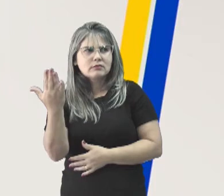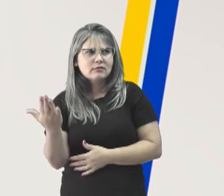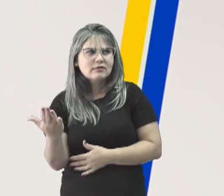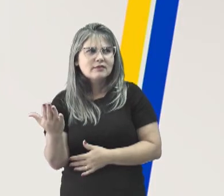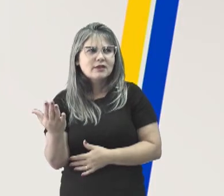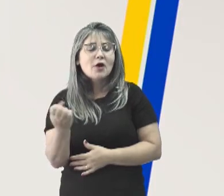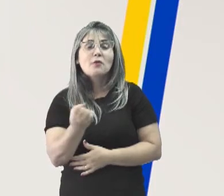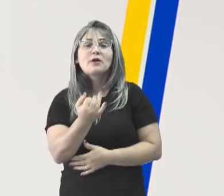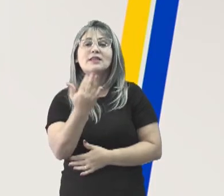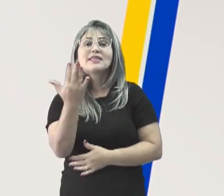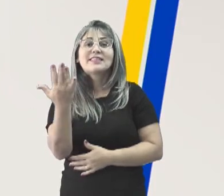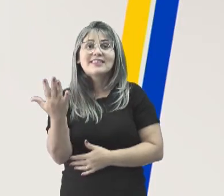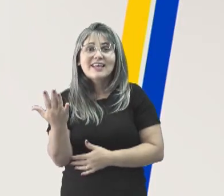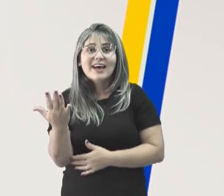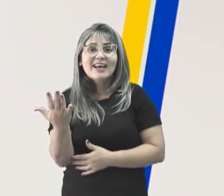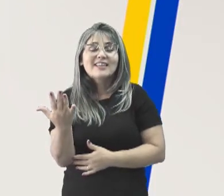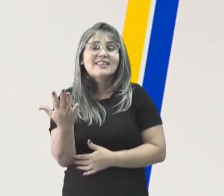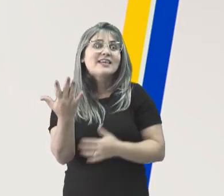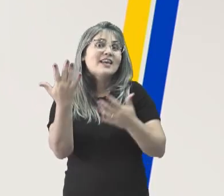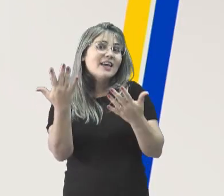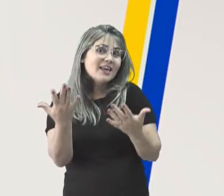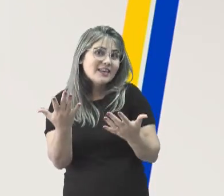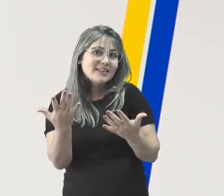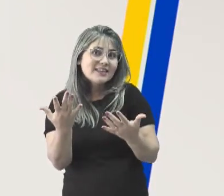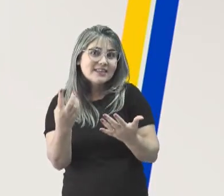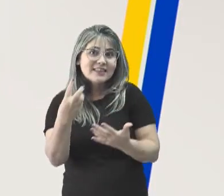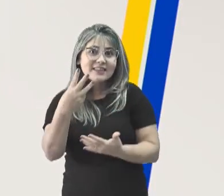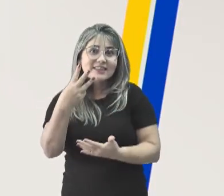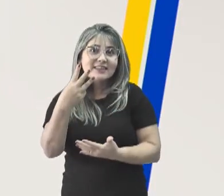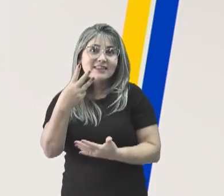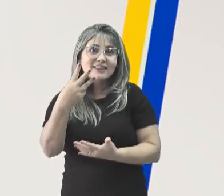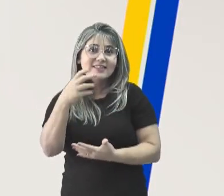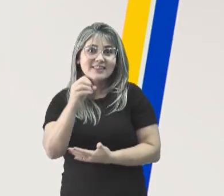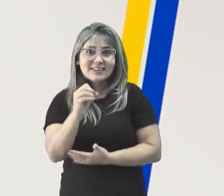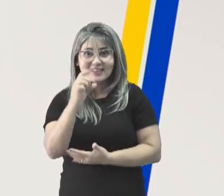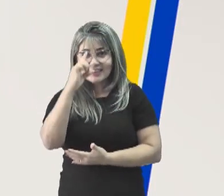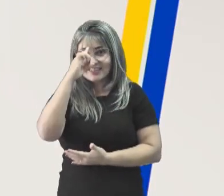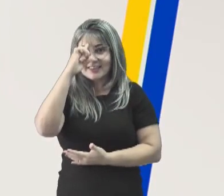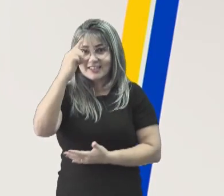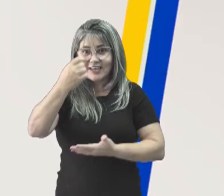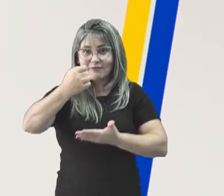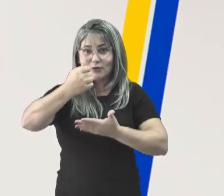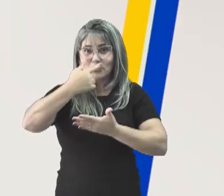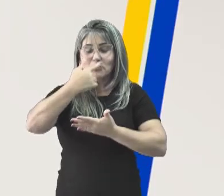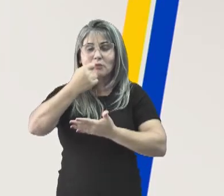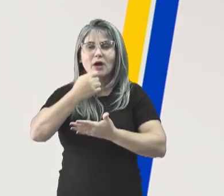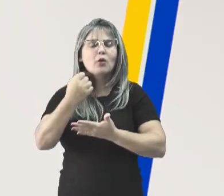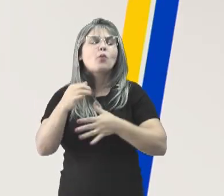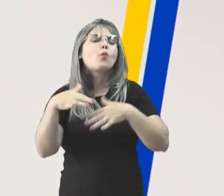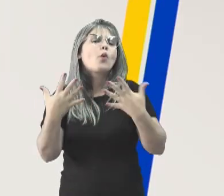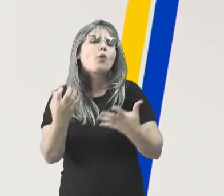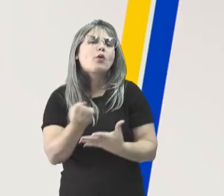paciente tomará em 30 dias será D. Então vamos lá, ele quer isso aí em decilitros. Você pode